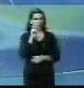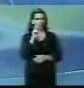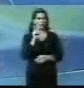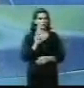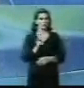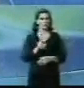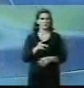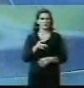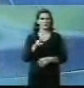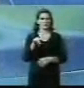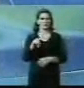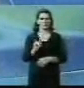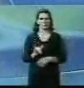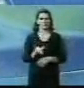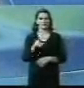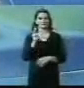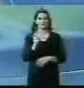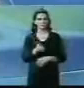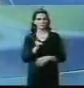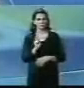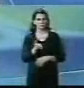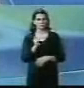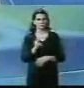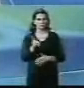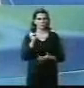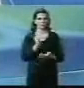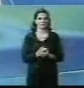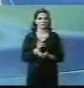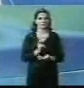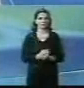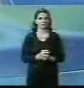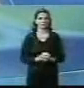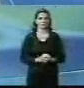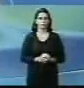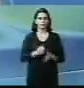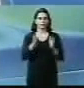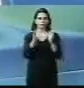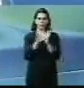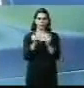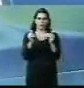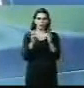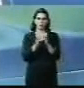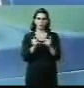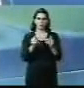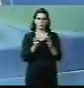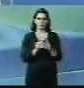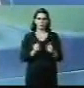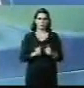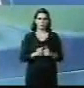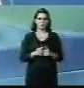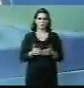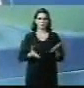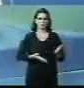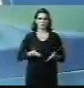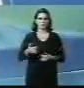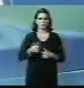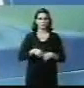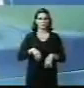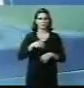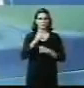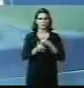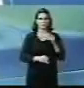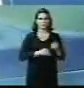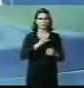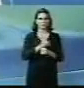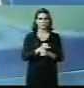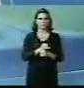disso. O proxy sempre é ele, como o professor Carlos acabou de dizer, ele é quem solicita ao servidor que está lá na internet, seja